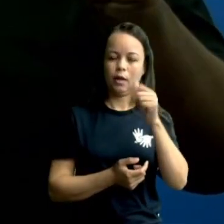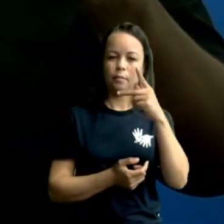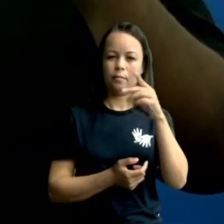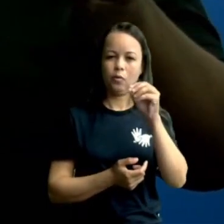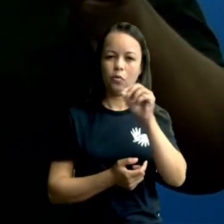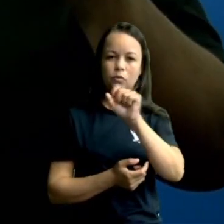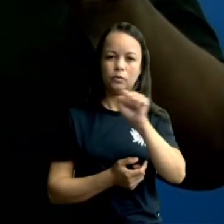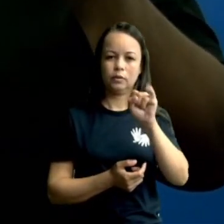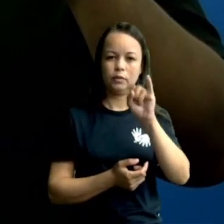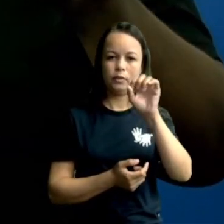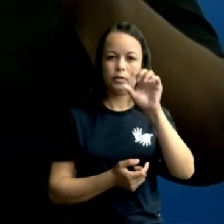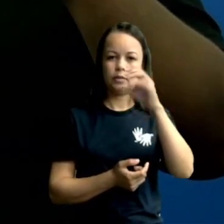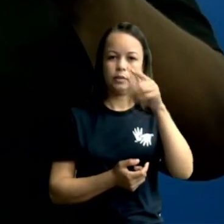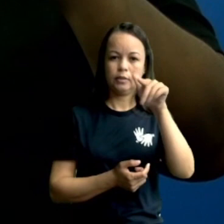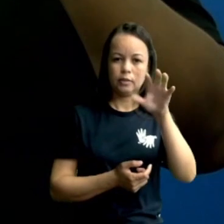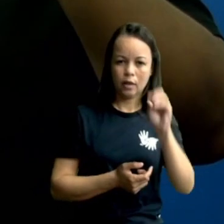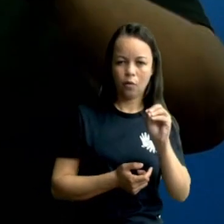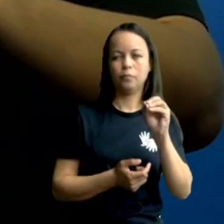aí será por